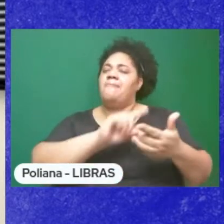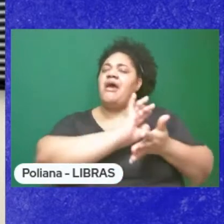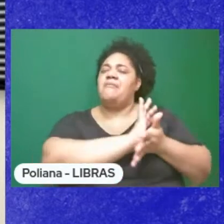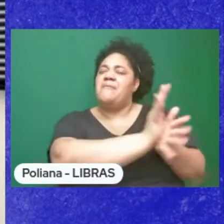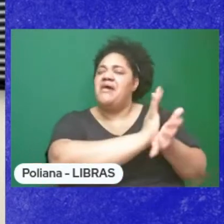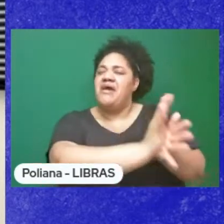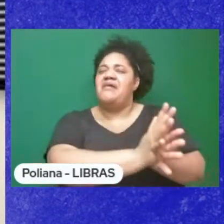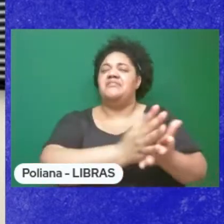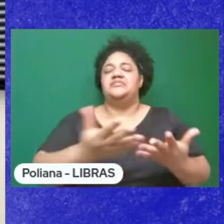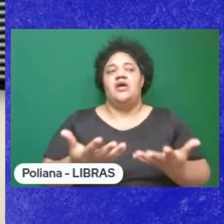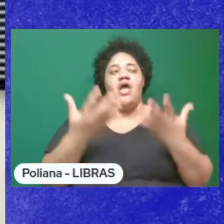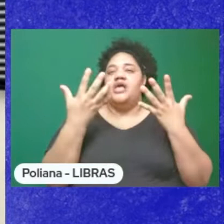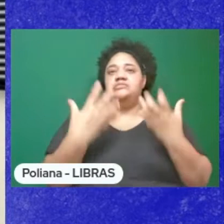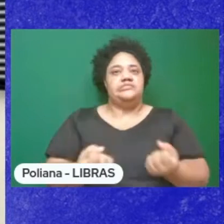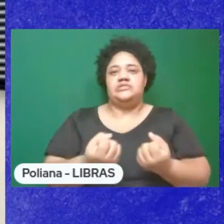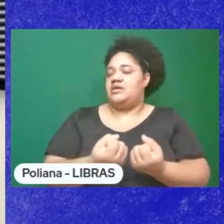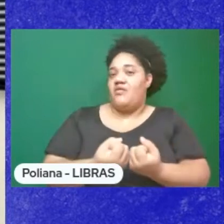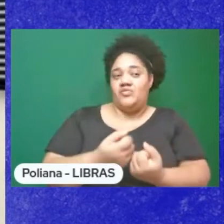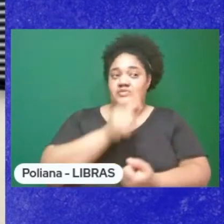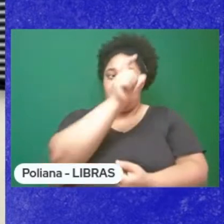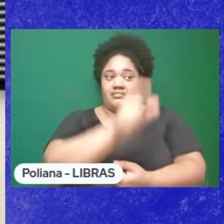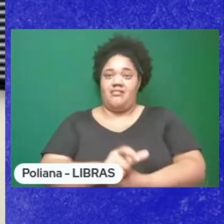a não aceitação do próximo.